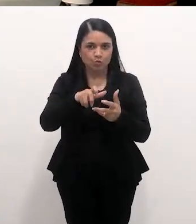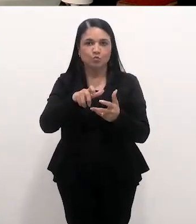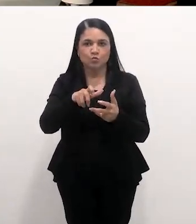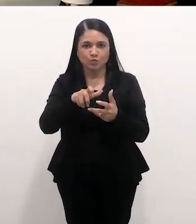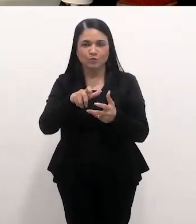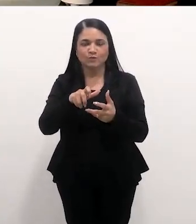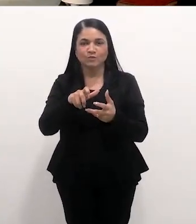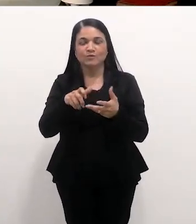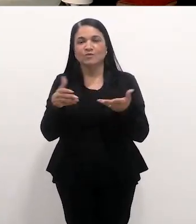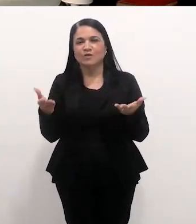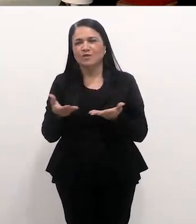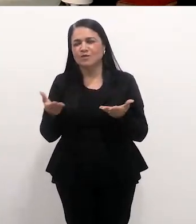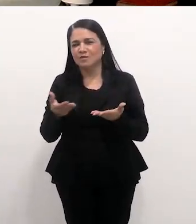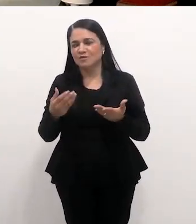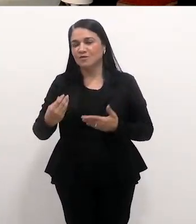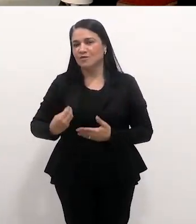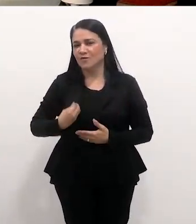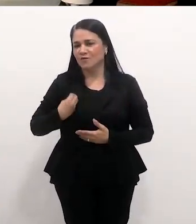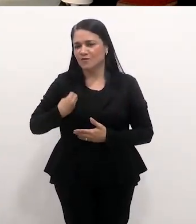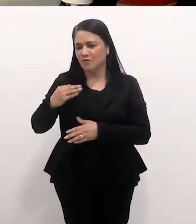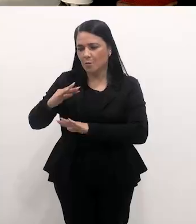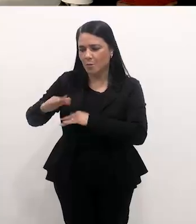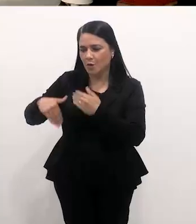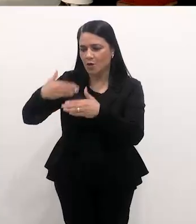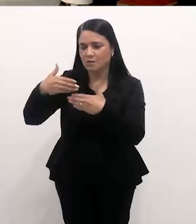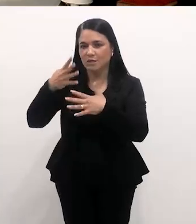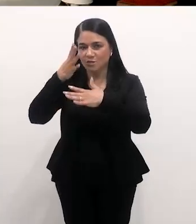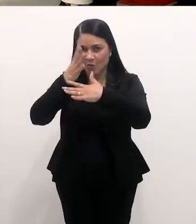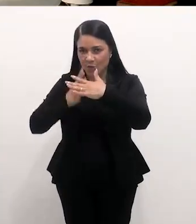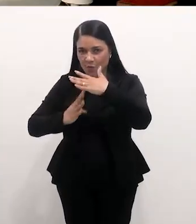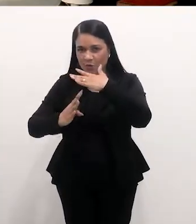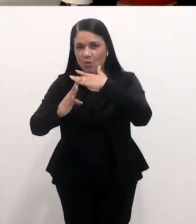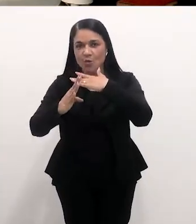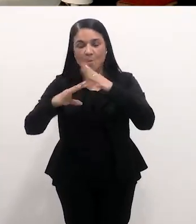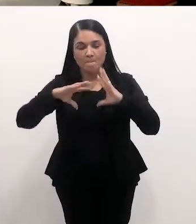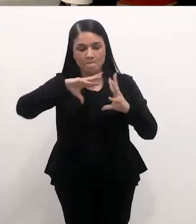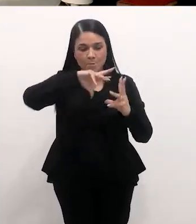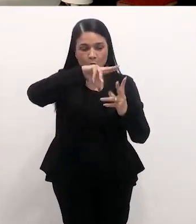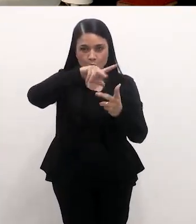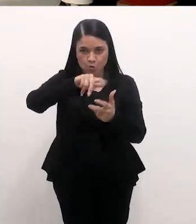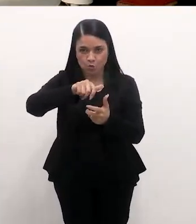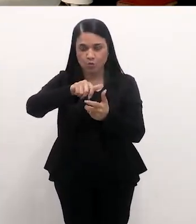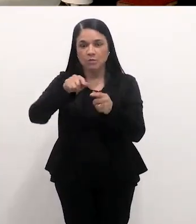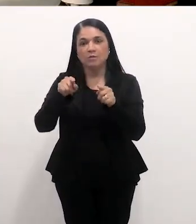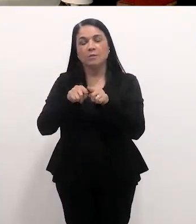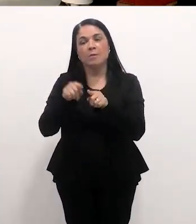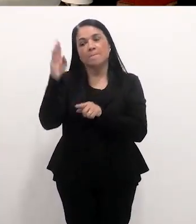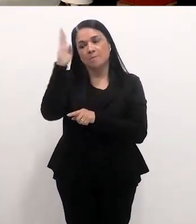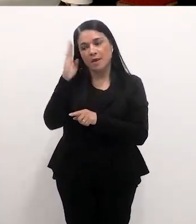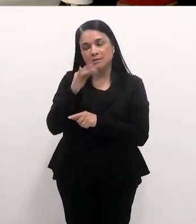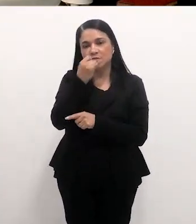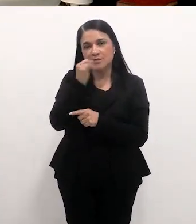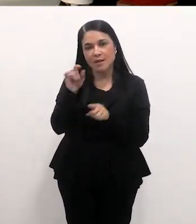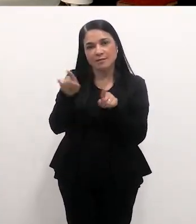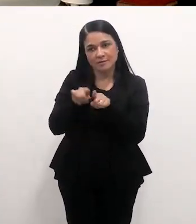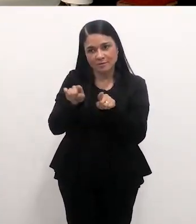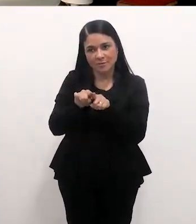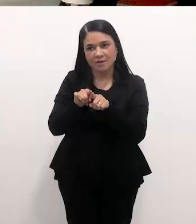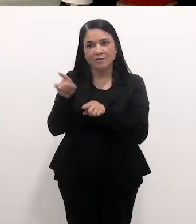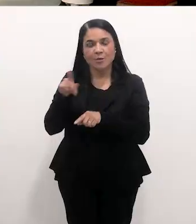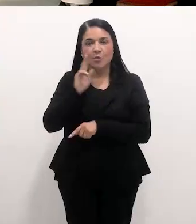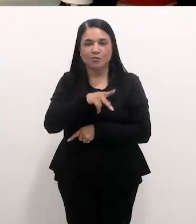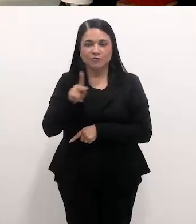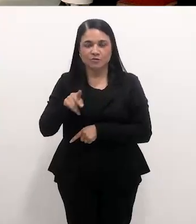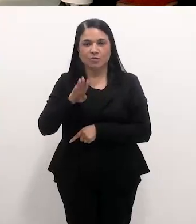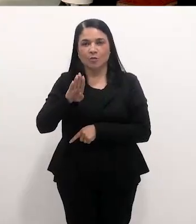mundo globalizado. A gente vive hoje um processo migratório em termos mundiais muito grande, Brasil e Itália